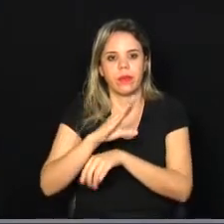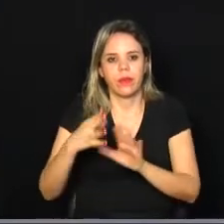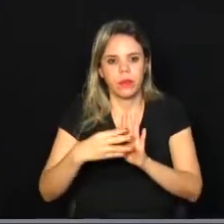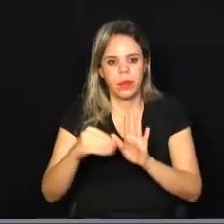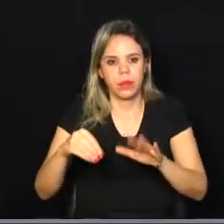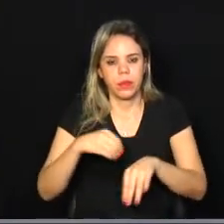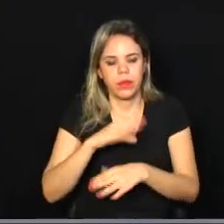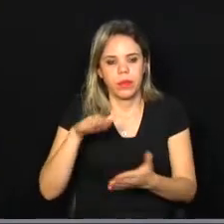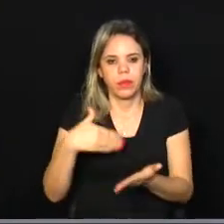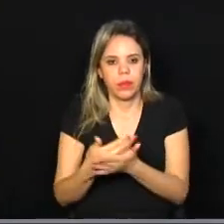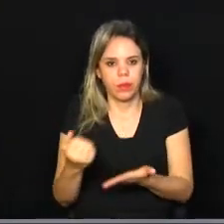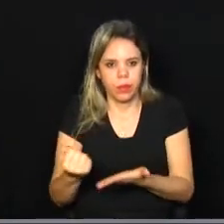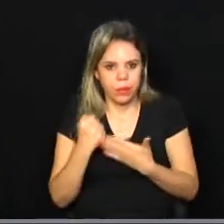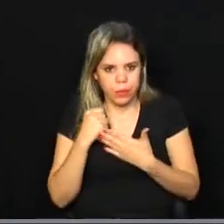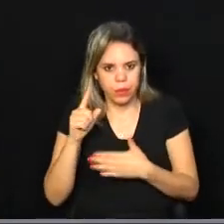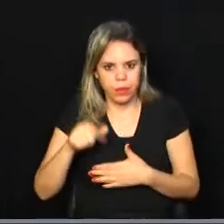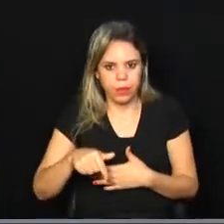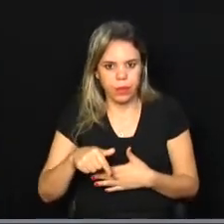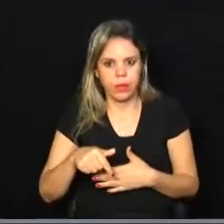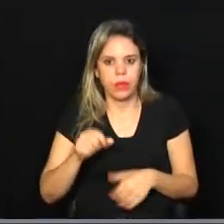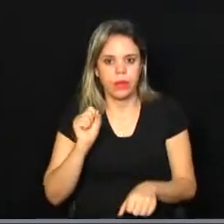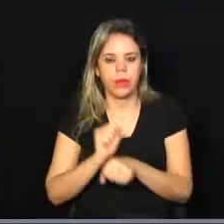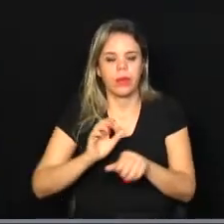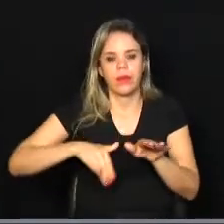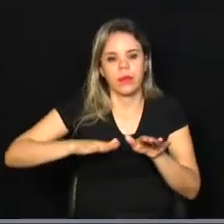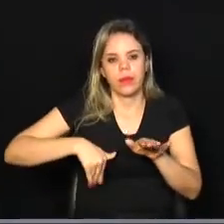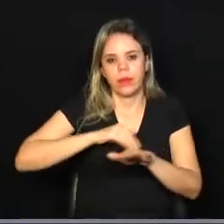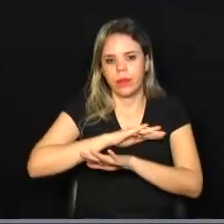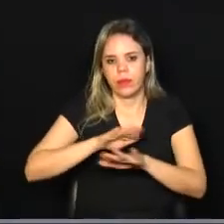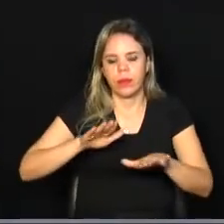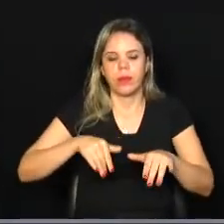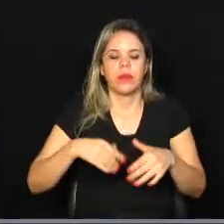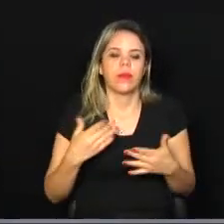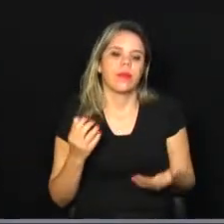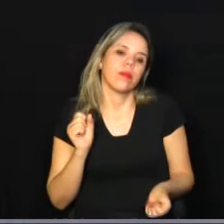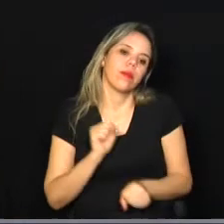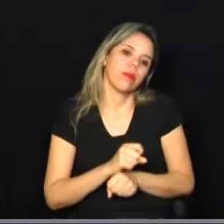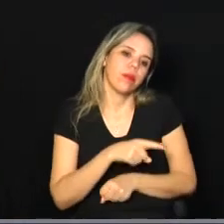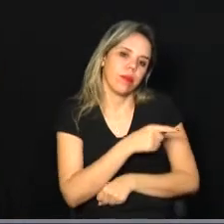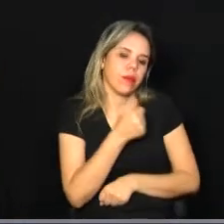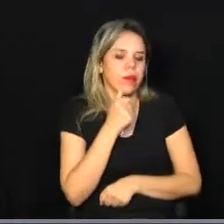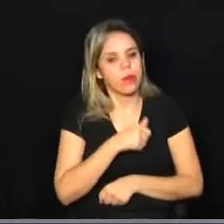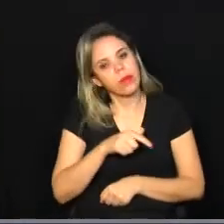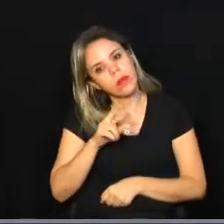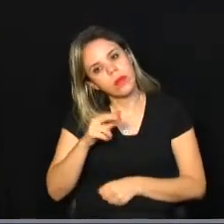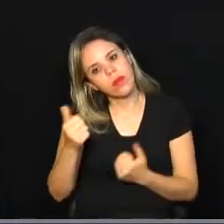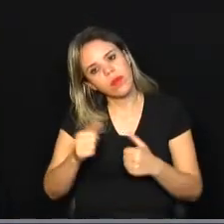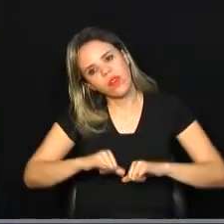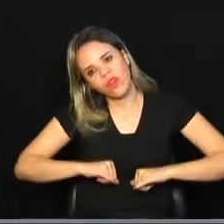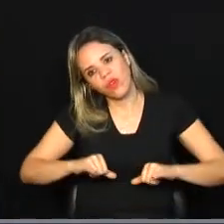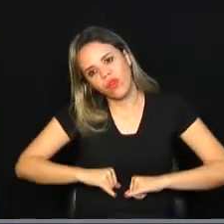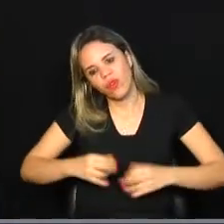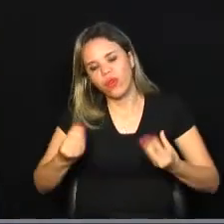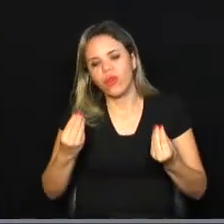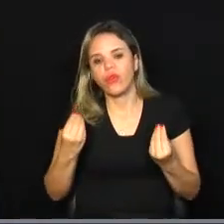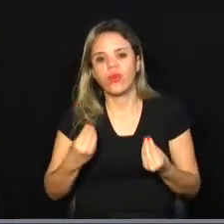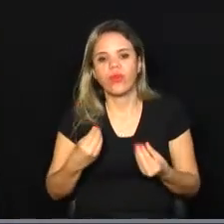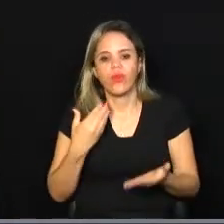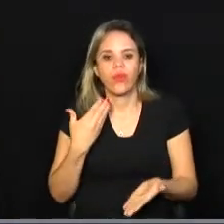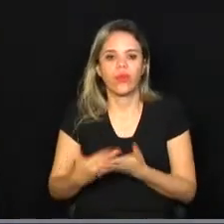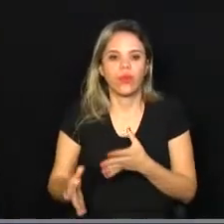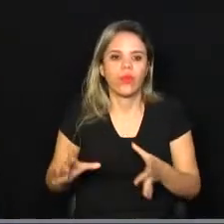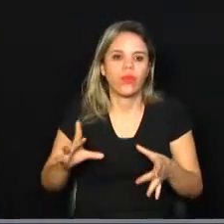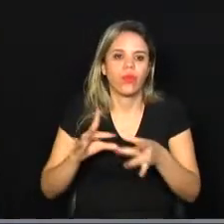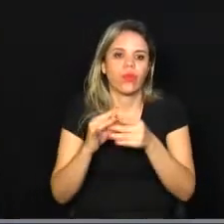inspiração até hoje. Ela quis parar de nadar. E quando ela quis parar de nadar, eu sofri demais, porque eu perdi o